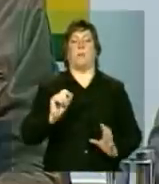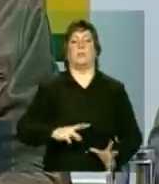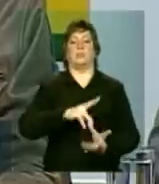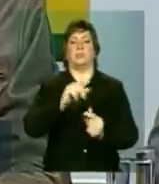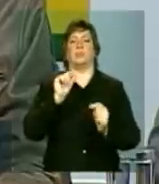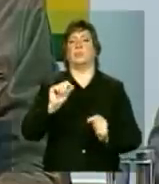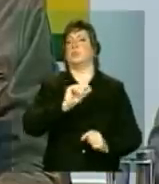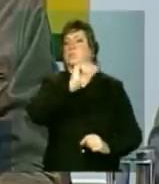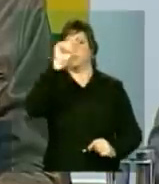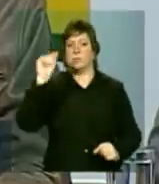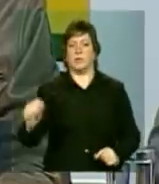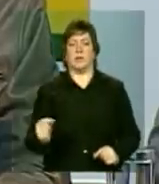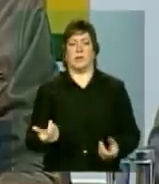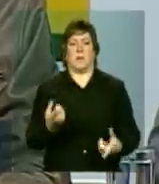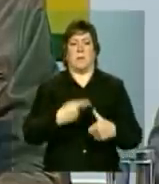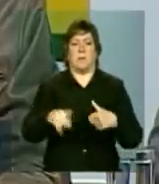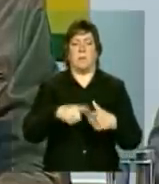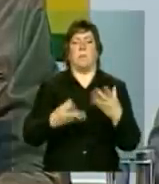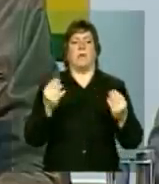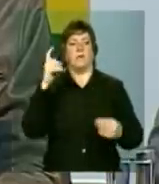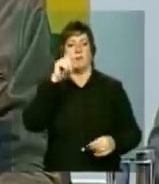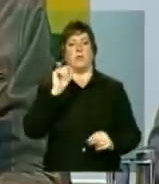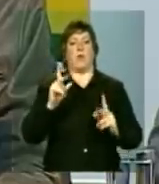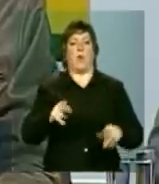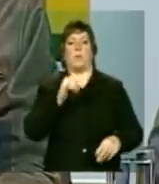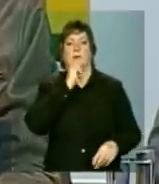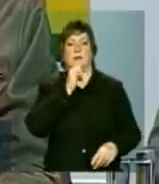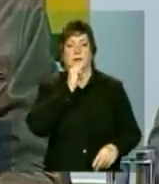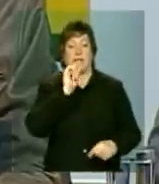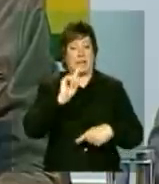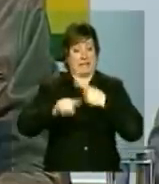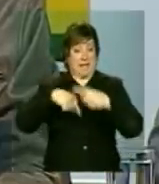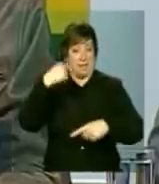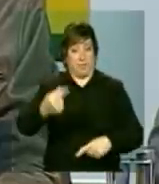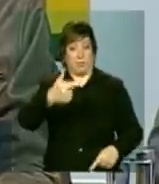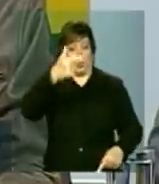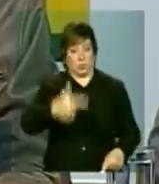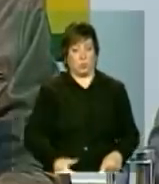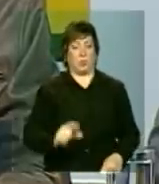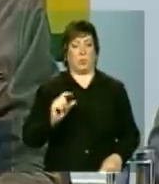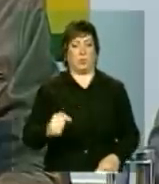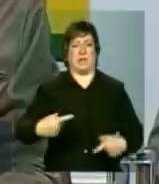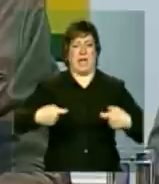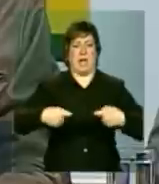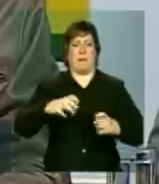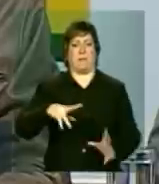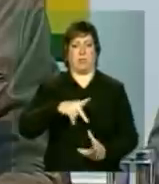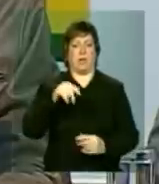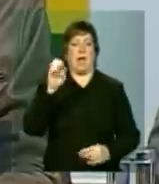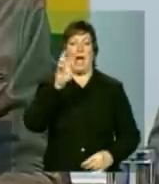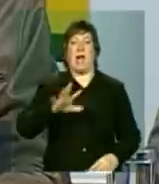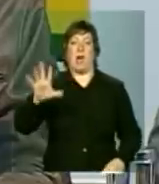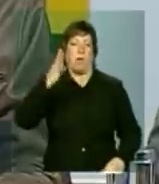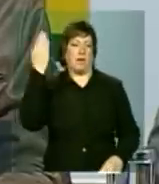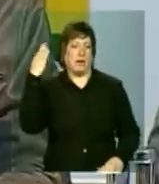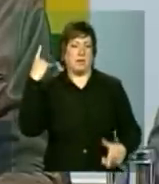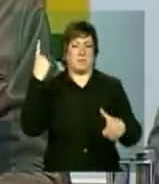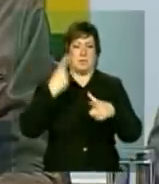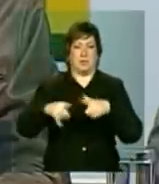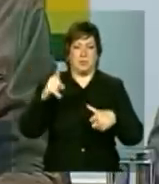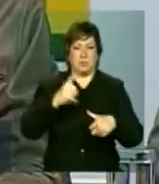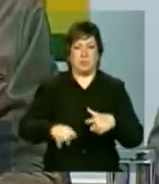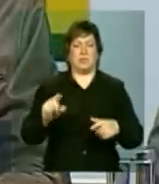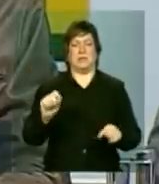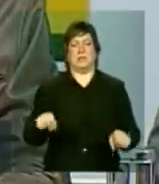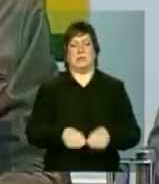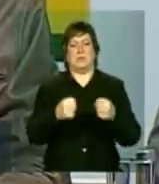situações muito difíceis como depois da segunda guerra mundial quando a Europa vivia um momento de